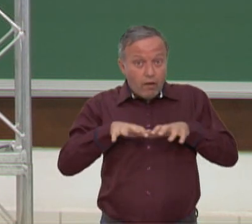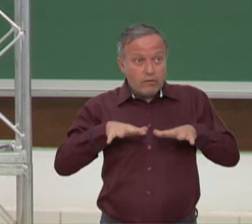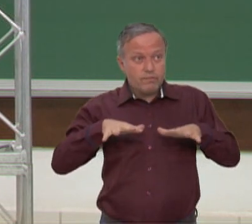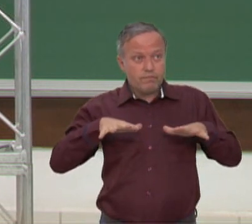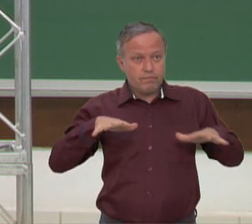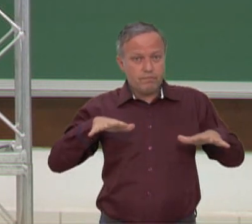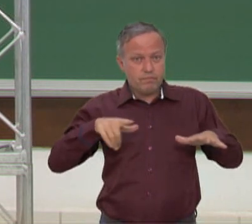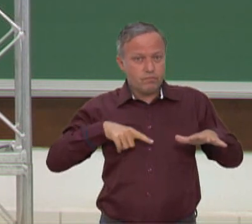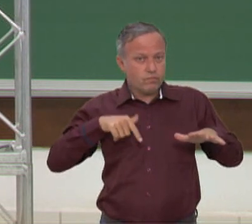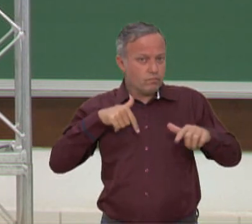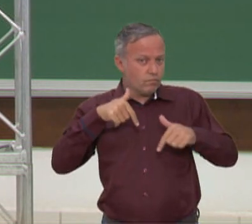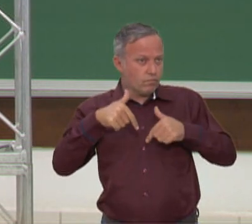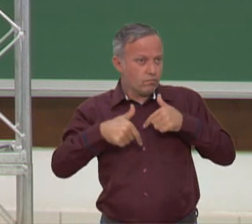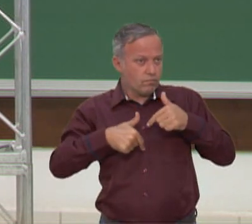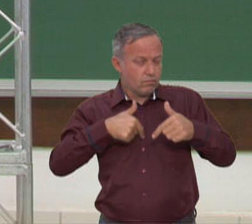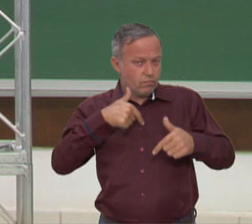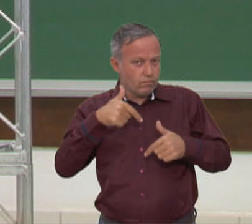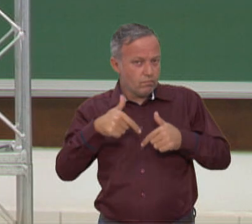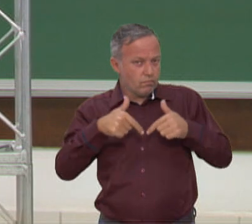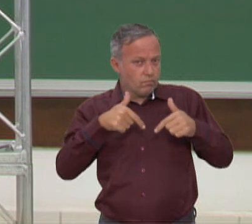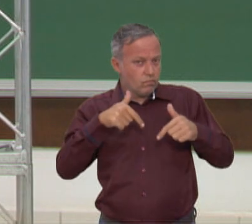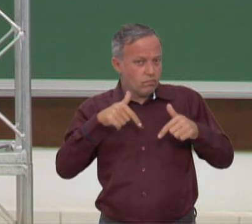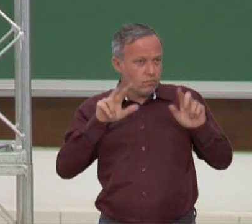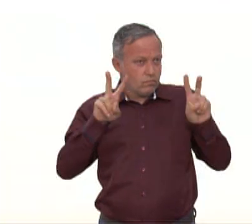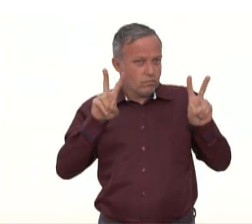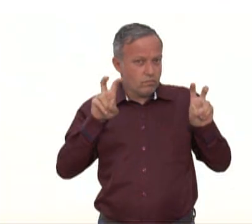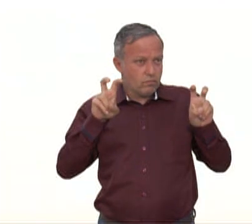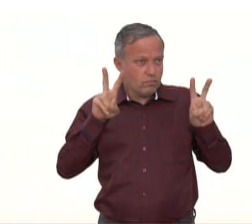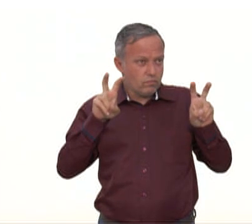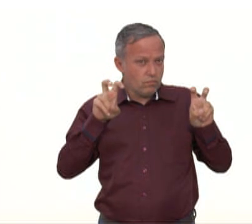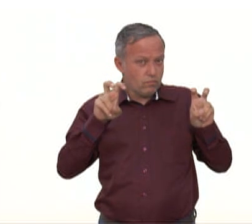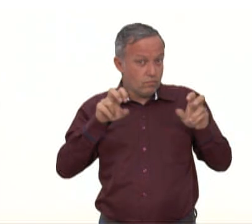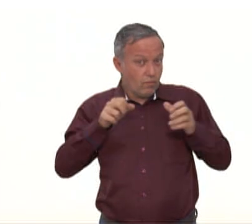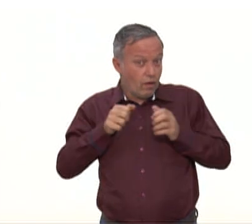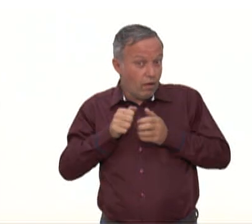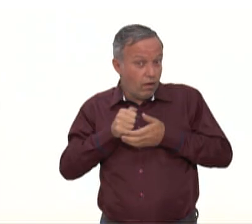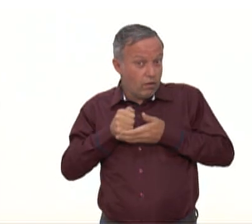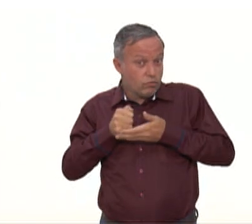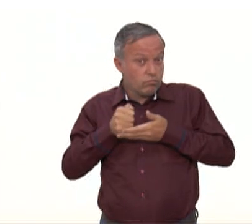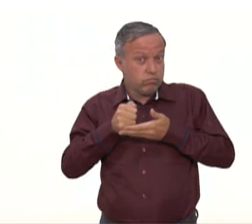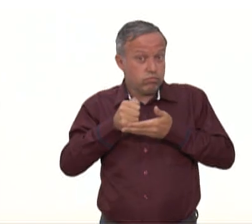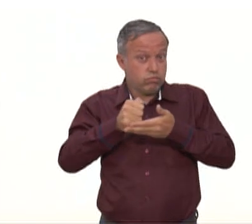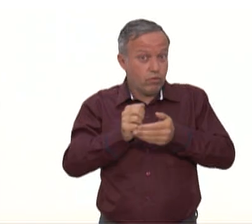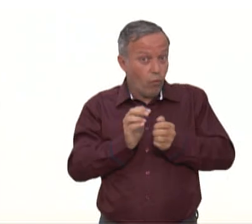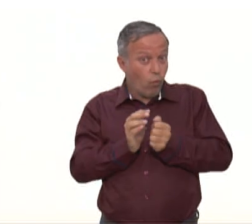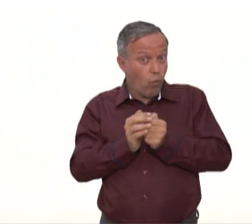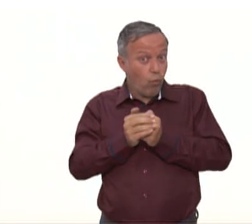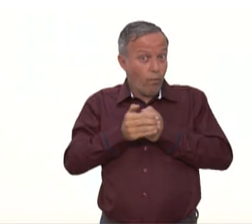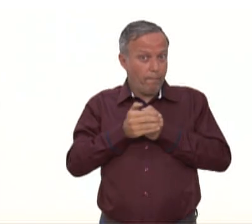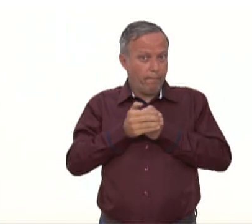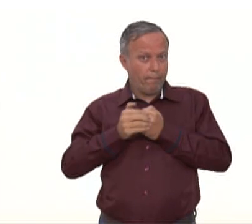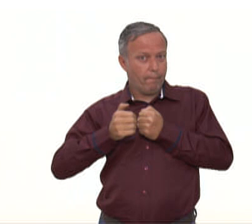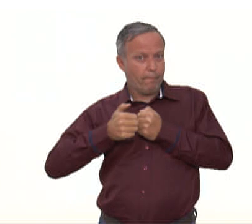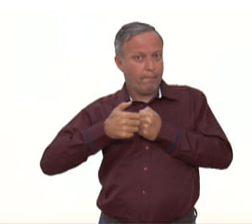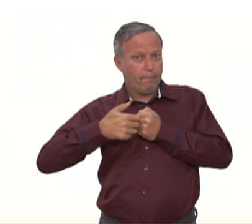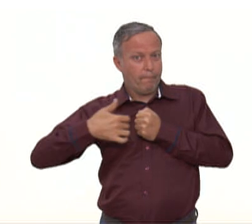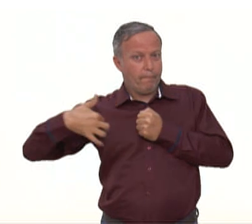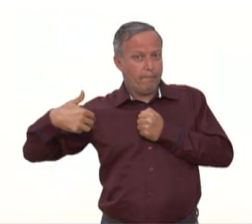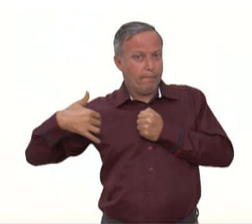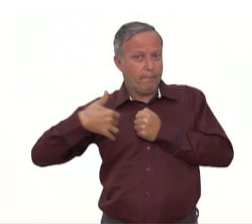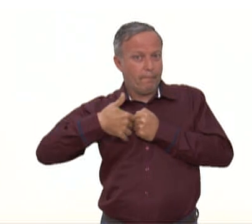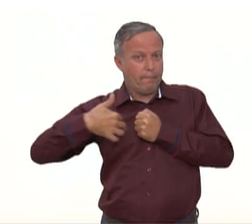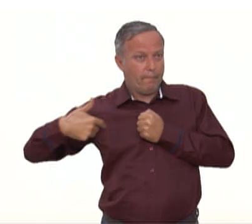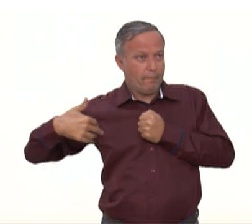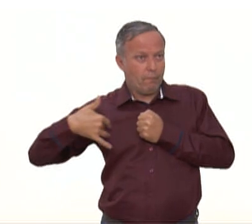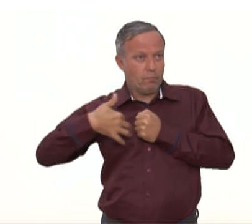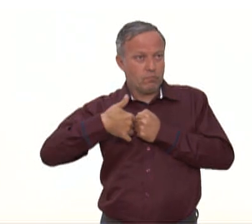vamos trabalhar ali um pouquinho com o conceito que temos sobre condutores e isolantes térmicos. Me acompanhem na tela. Então